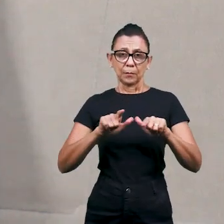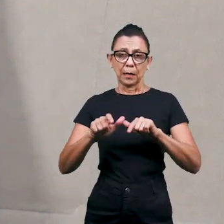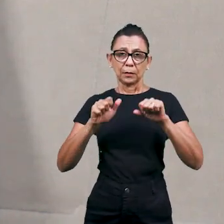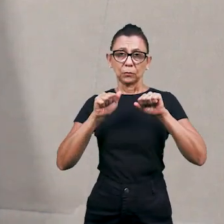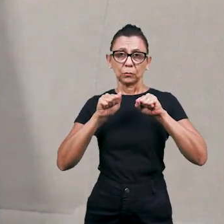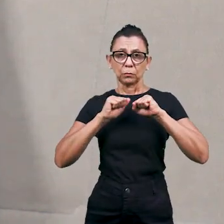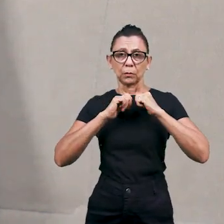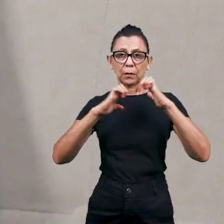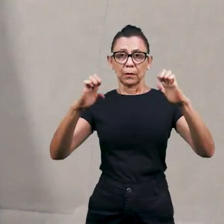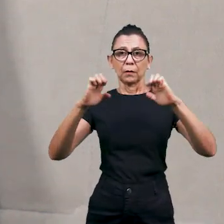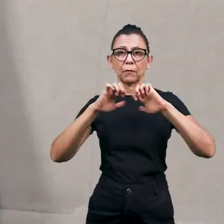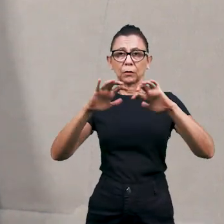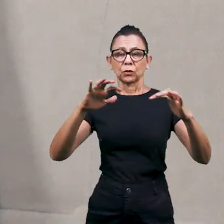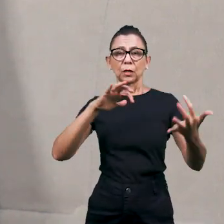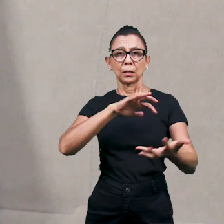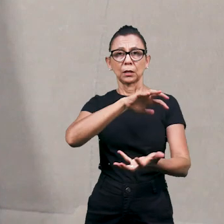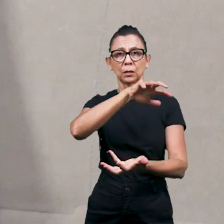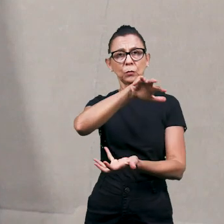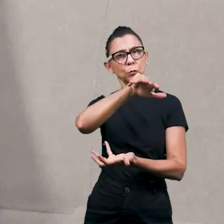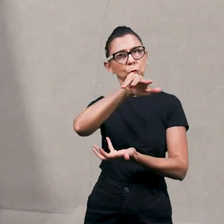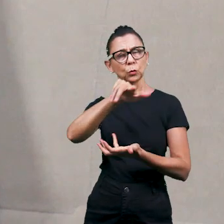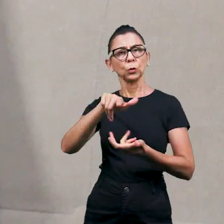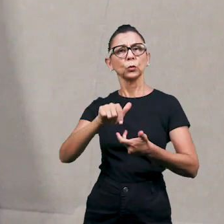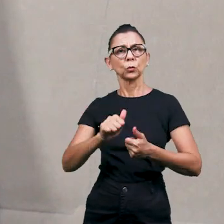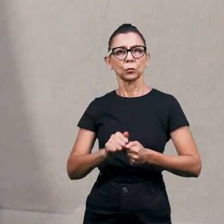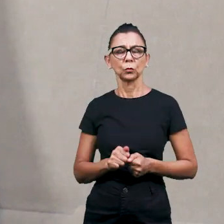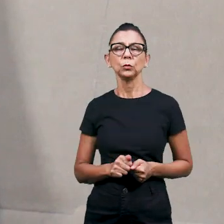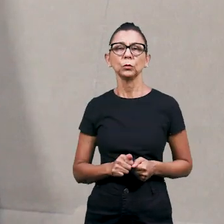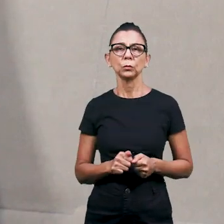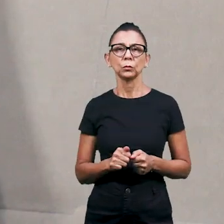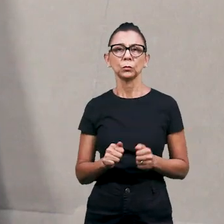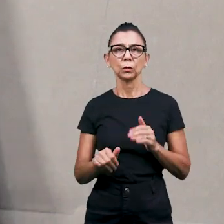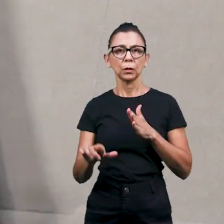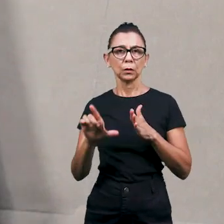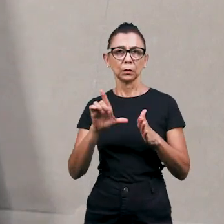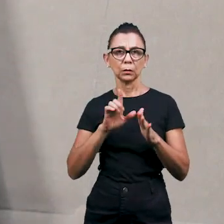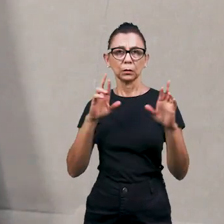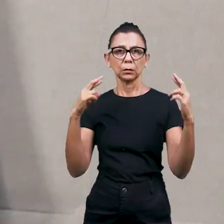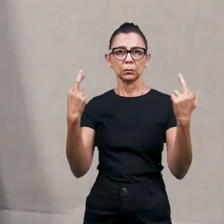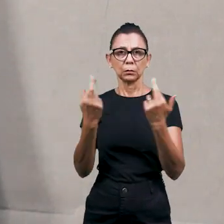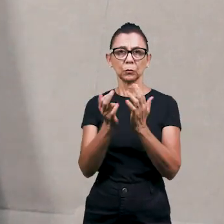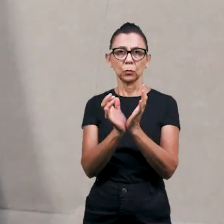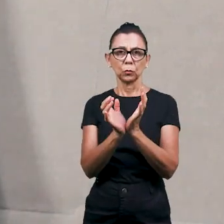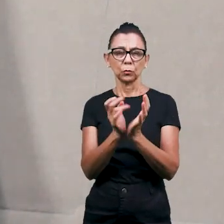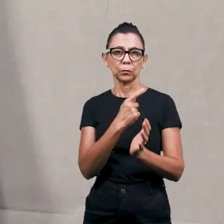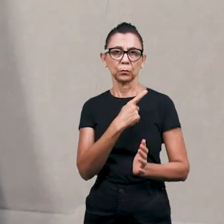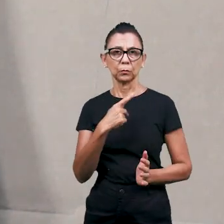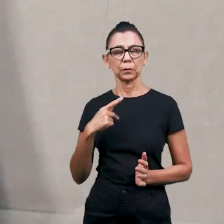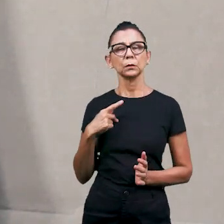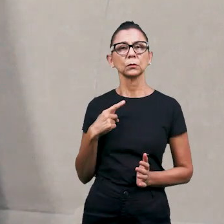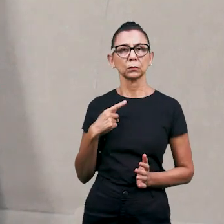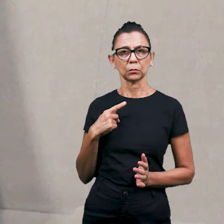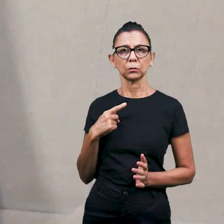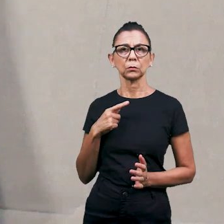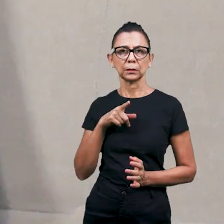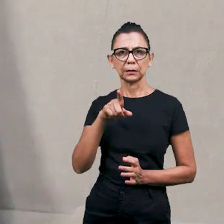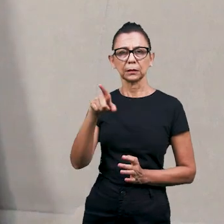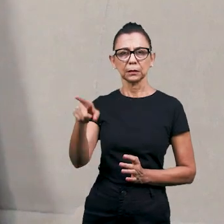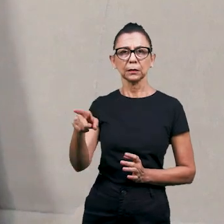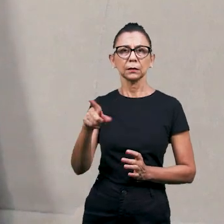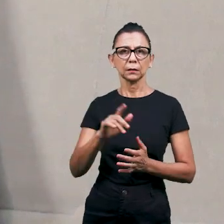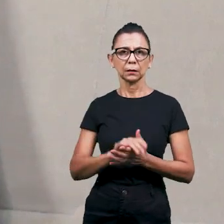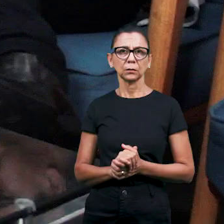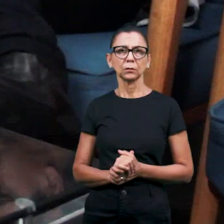pastor Gideuti, ao conselho, foi aprovado que fosse feito, não se imaginava que teria essa repercussão e